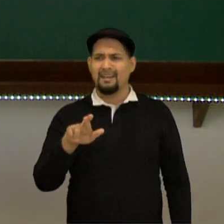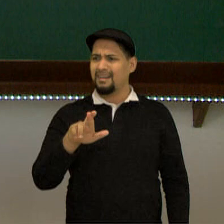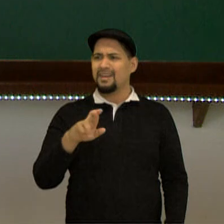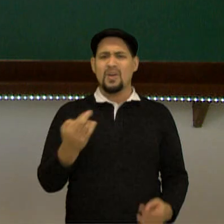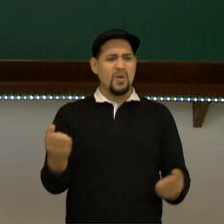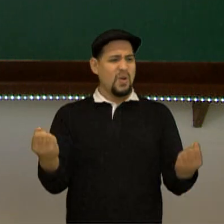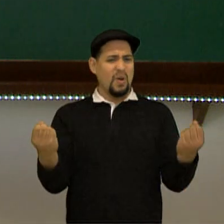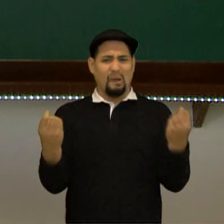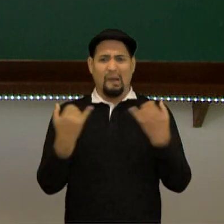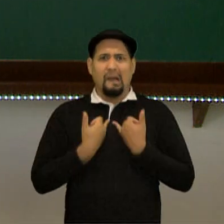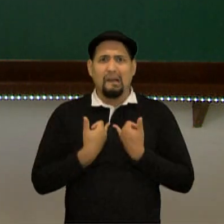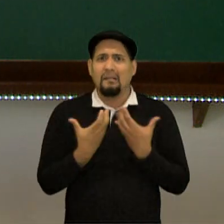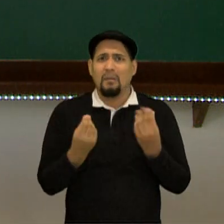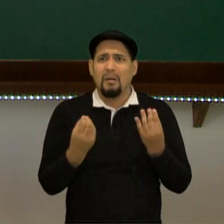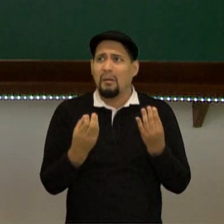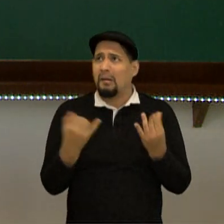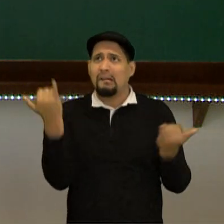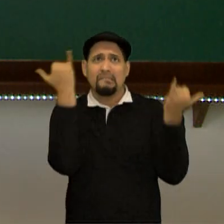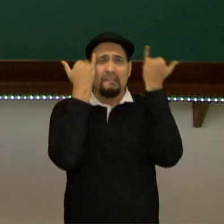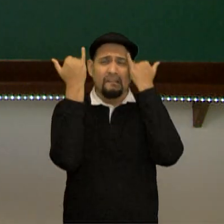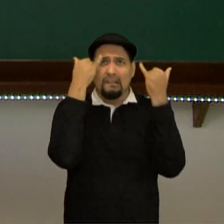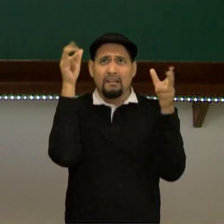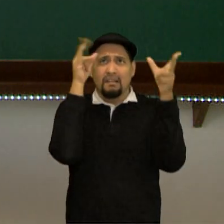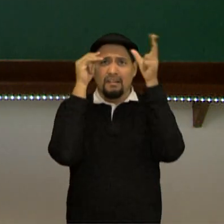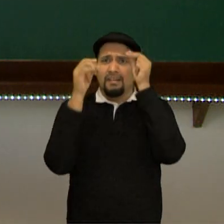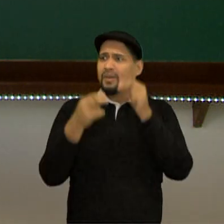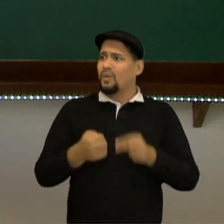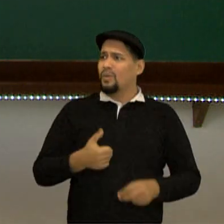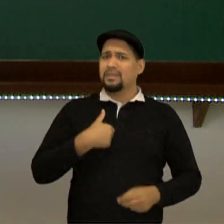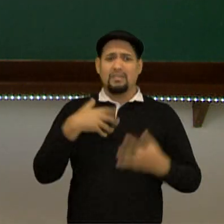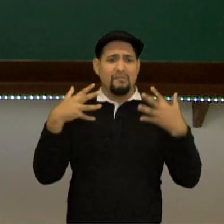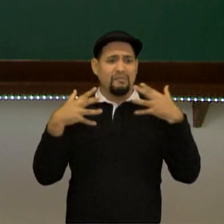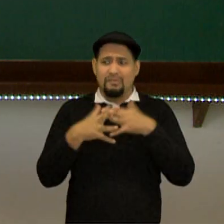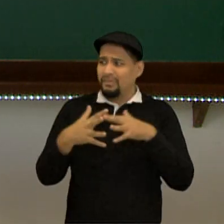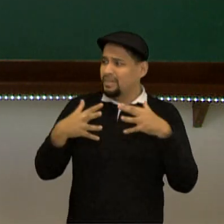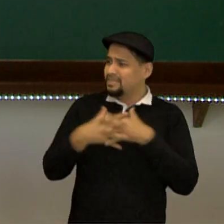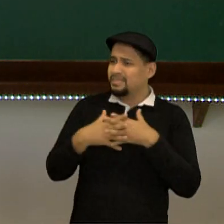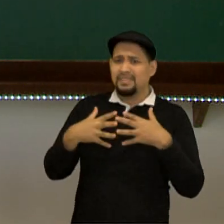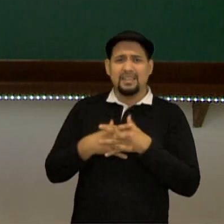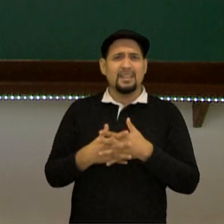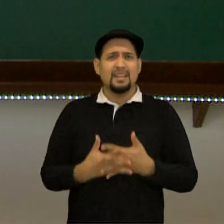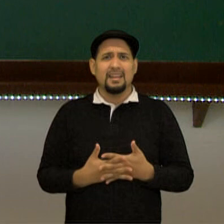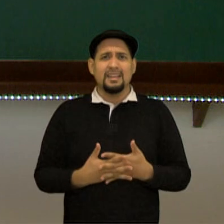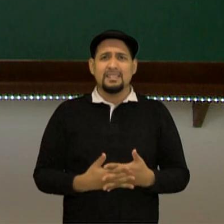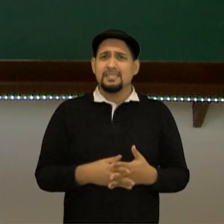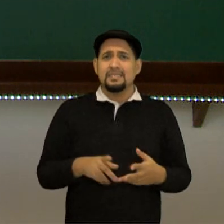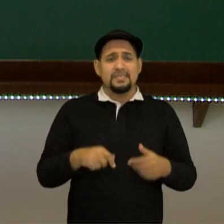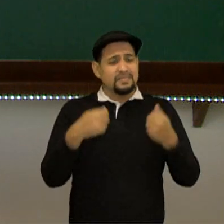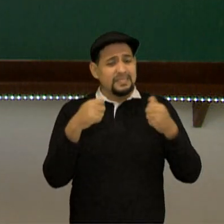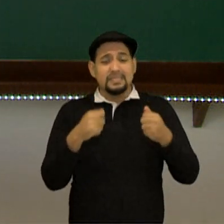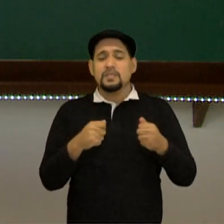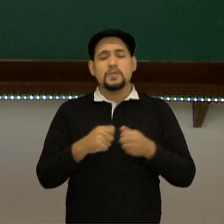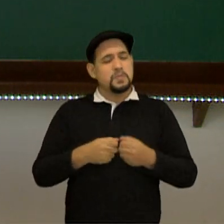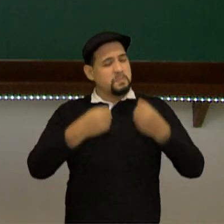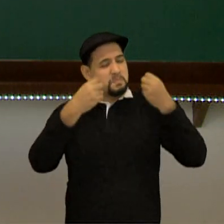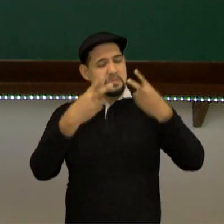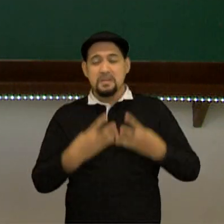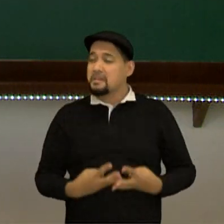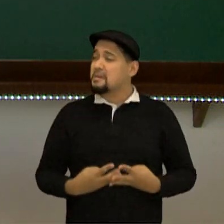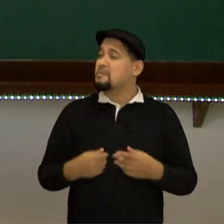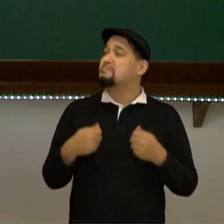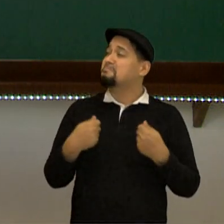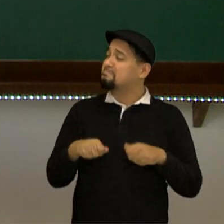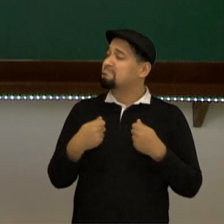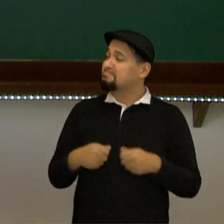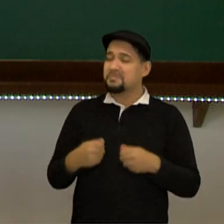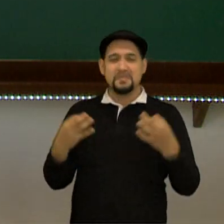informação, olhe, quase me perdi. Se o senhor não fosse tão competente no que o senhor fala, eu